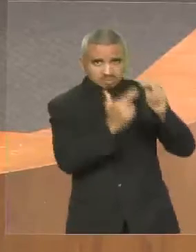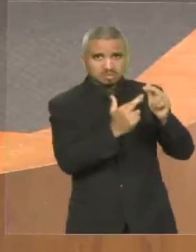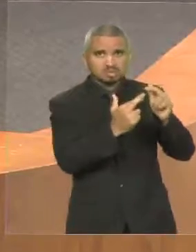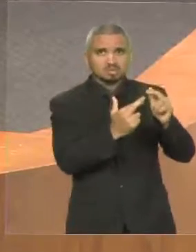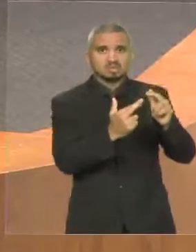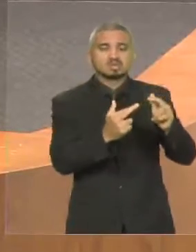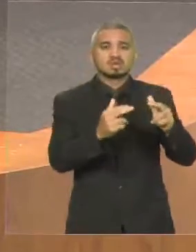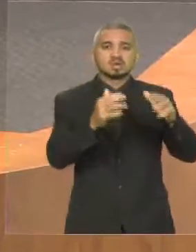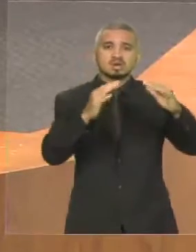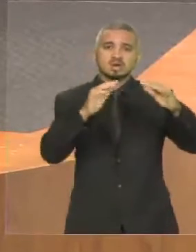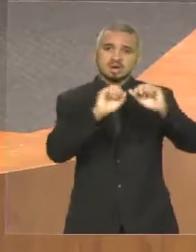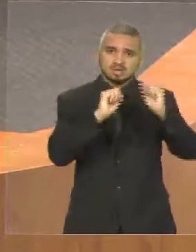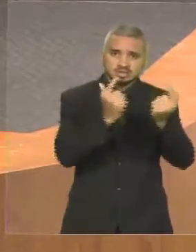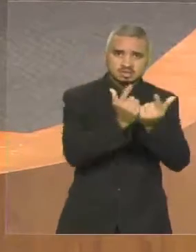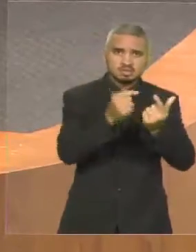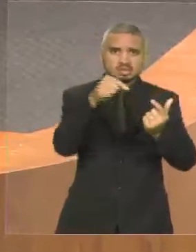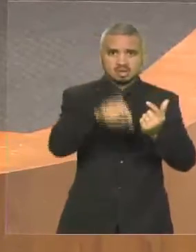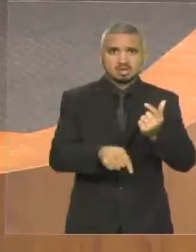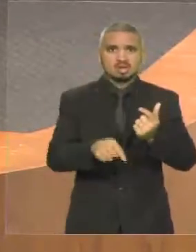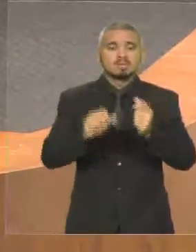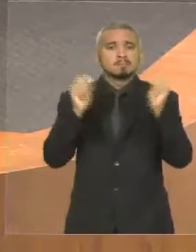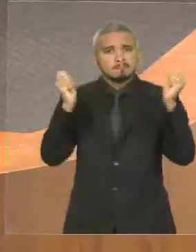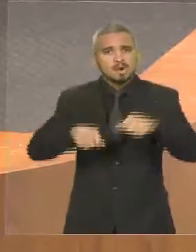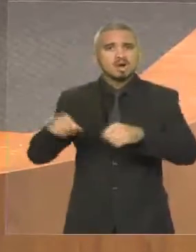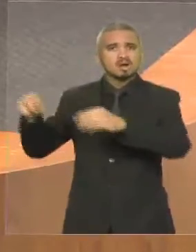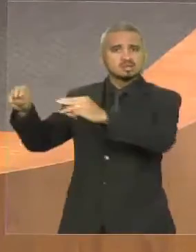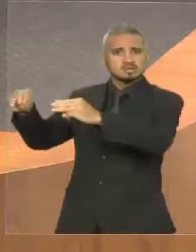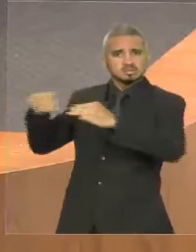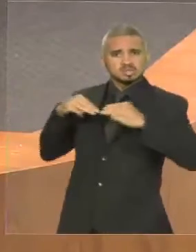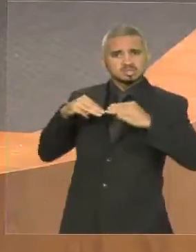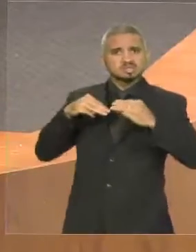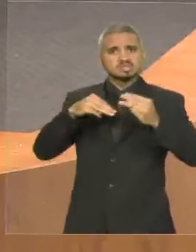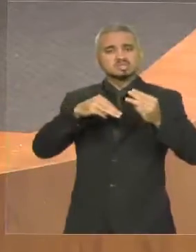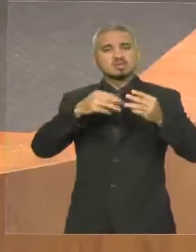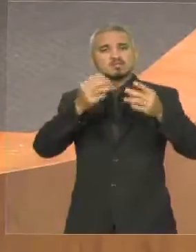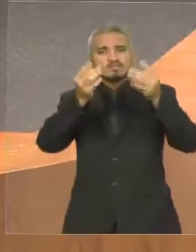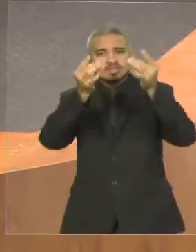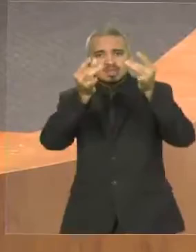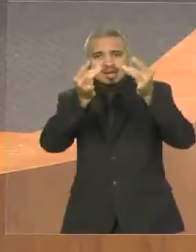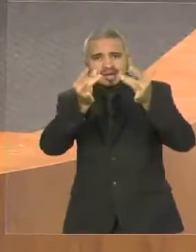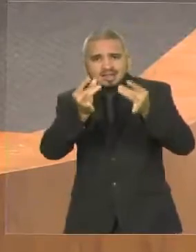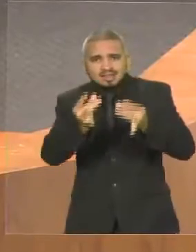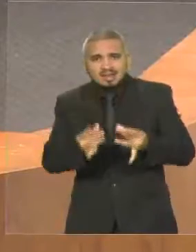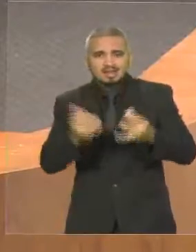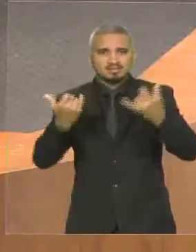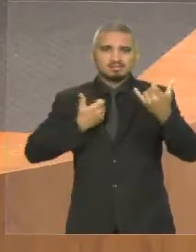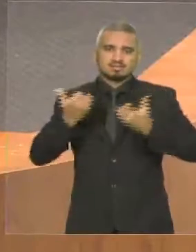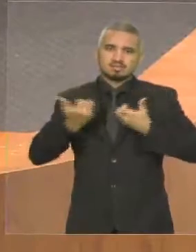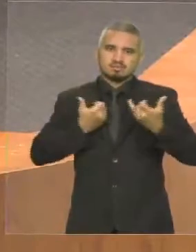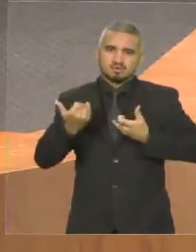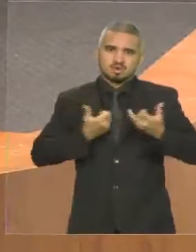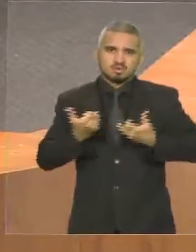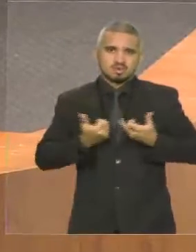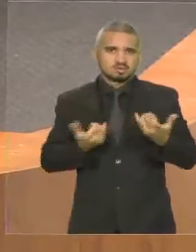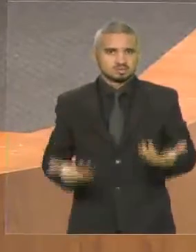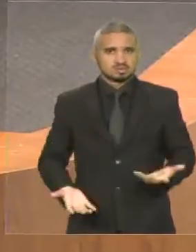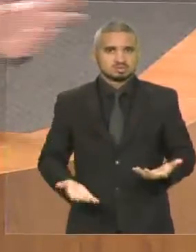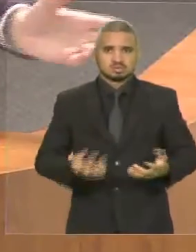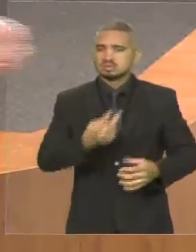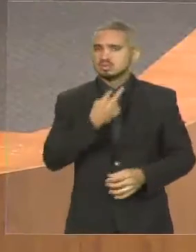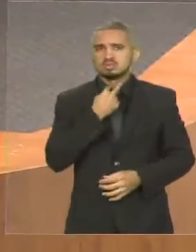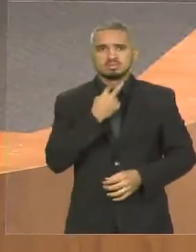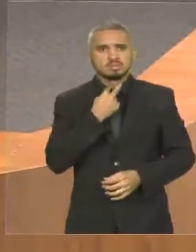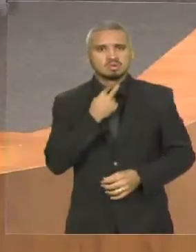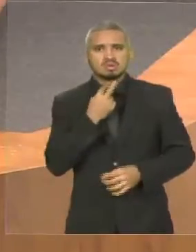respeite essa casa e envie as informações necessárias para que a gente possa tomar uma decisão responsável aqui e não tomar decisão